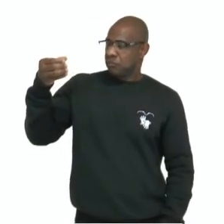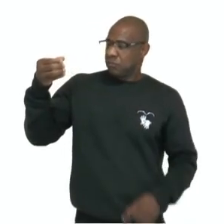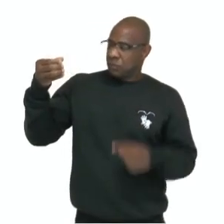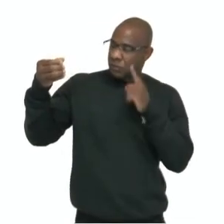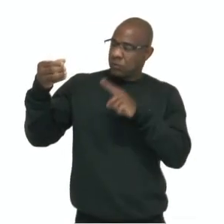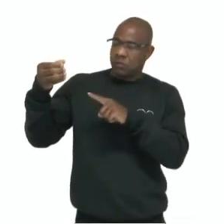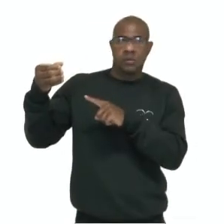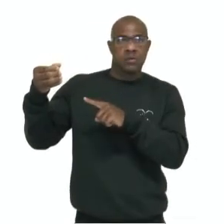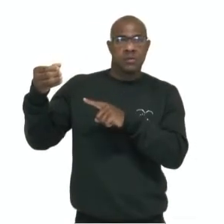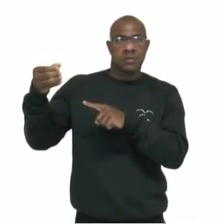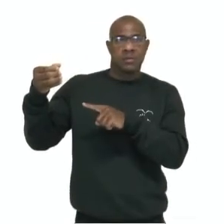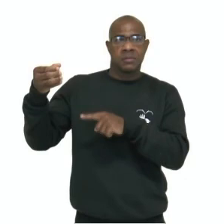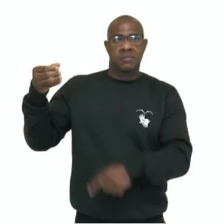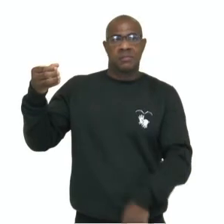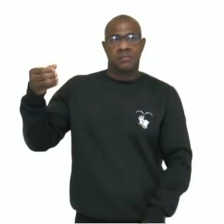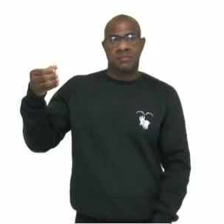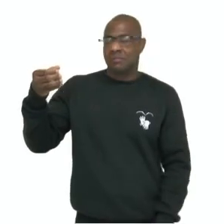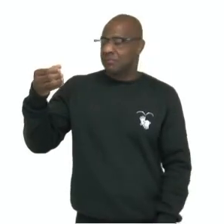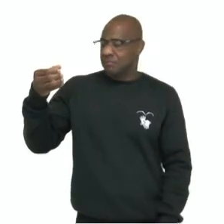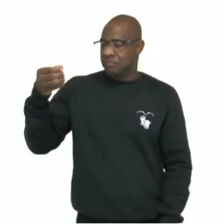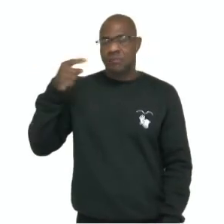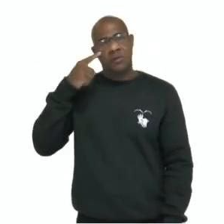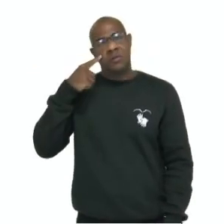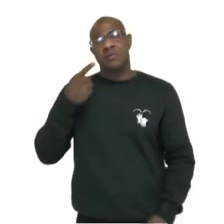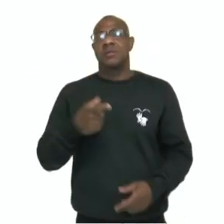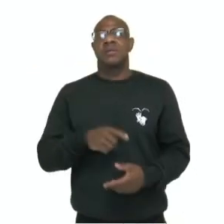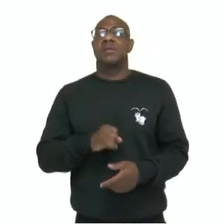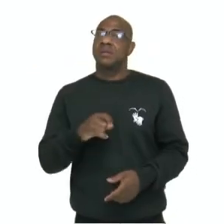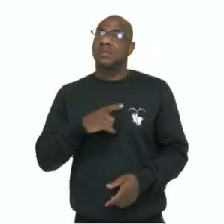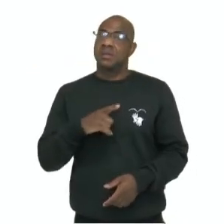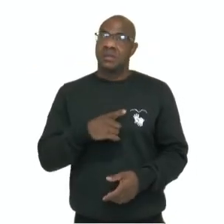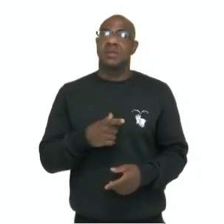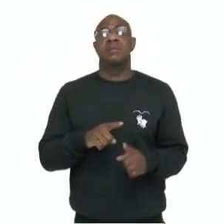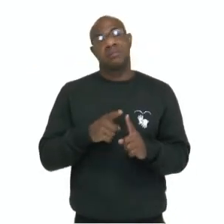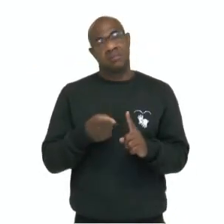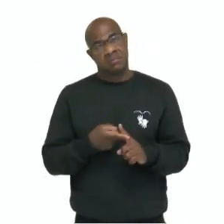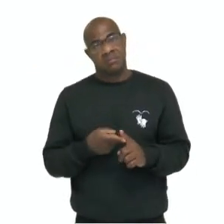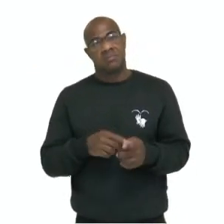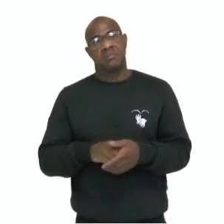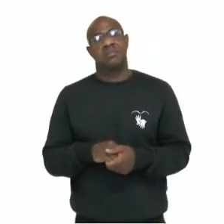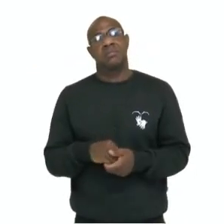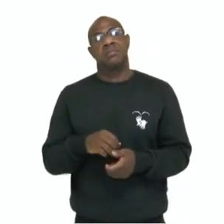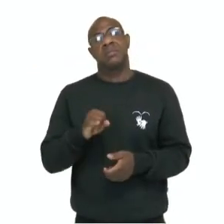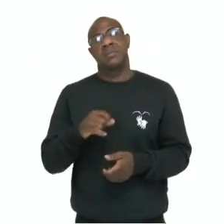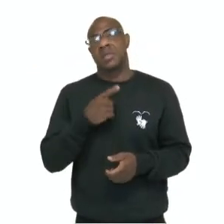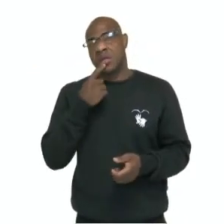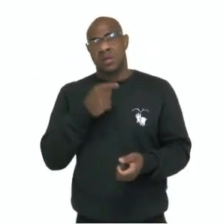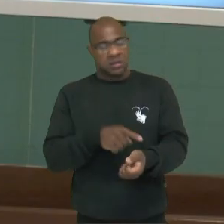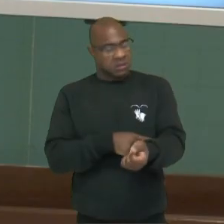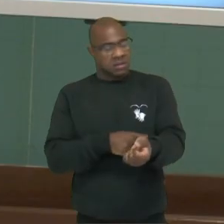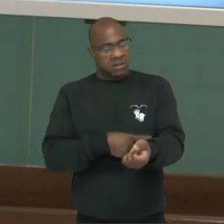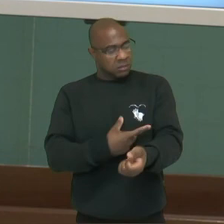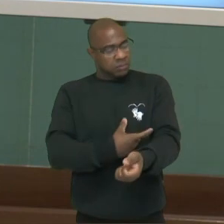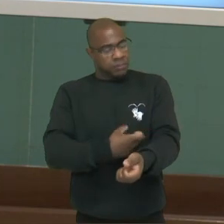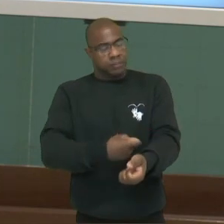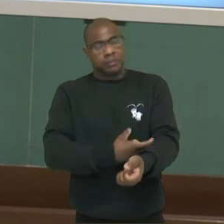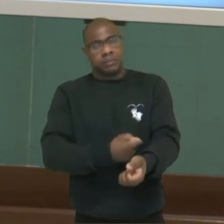dois risquinhos, significa ou indica a presença de gravidez. E o exame de sangue, eles também